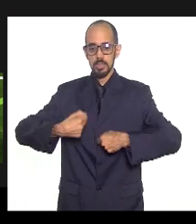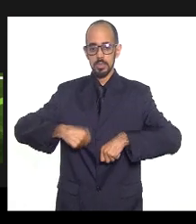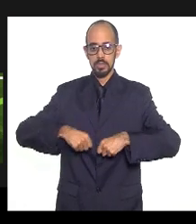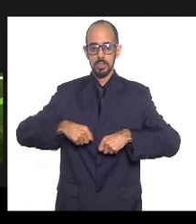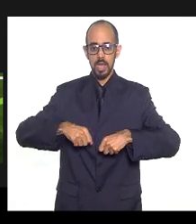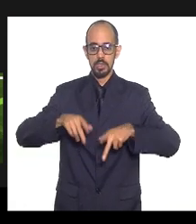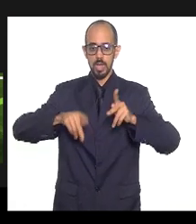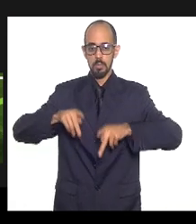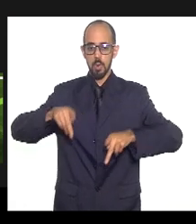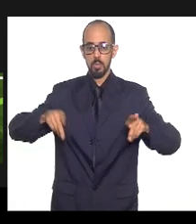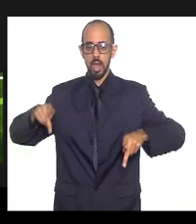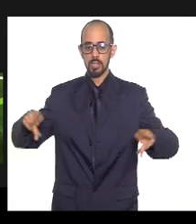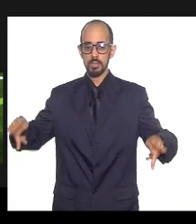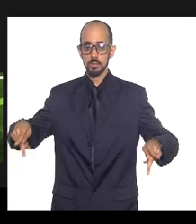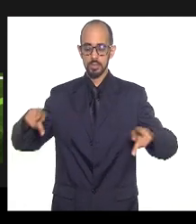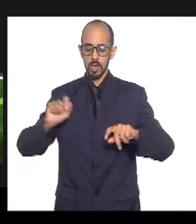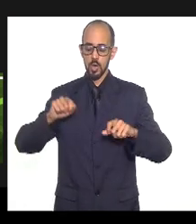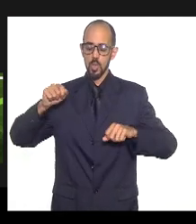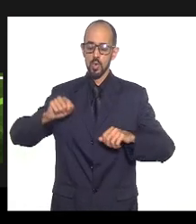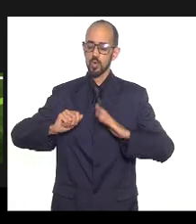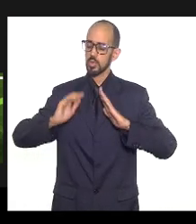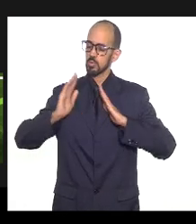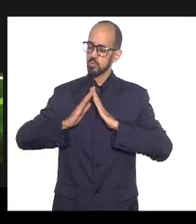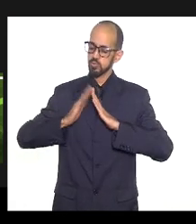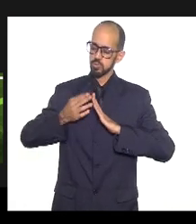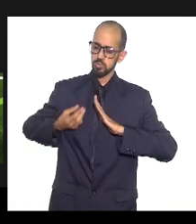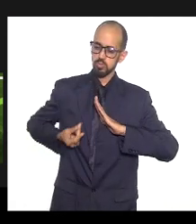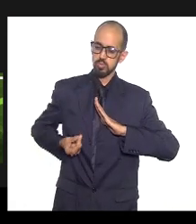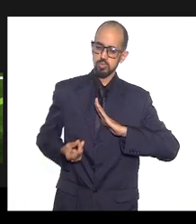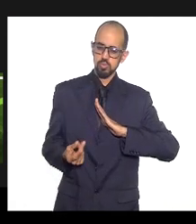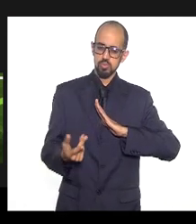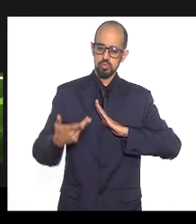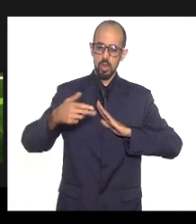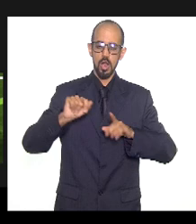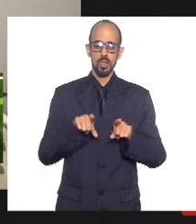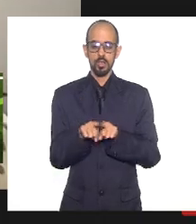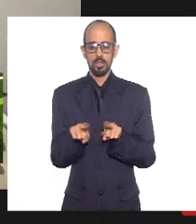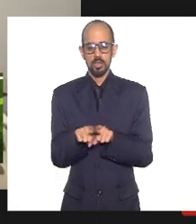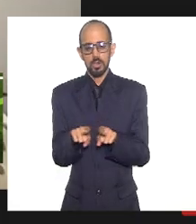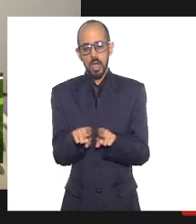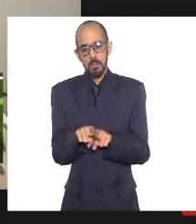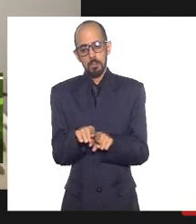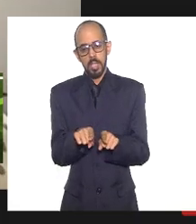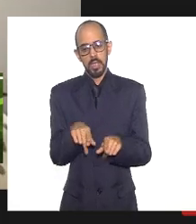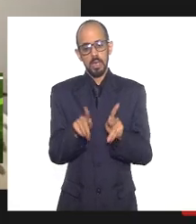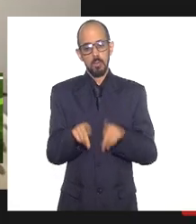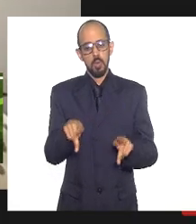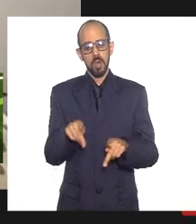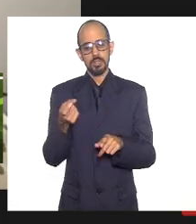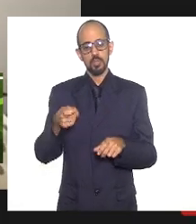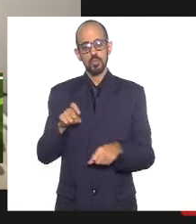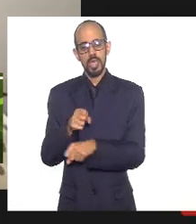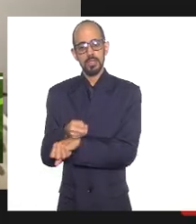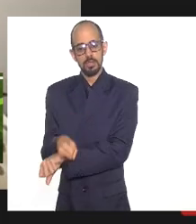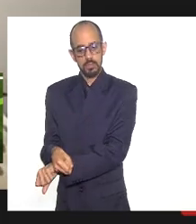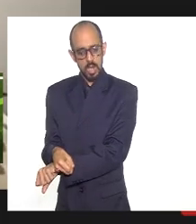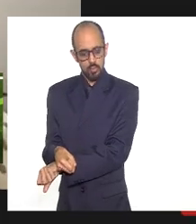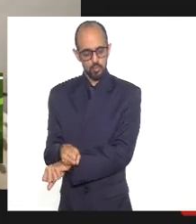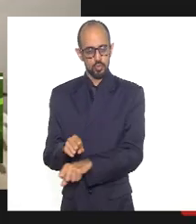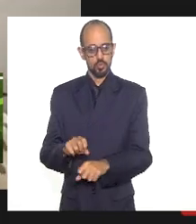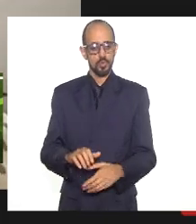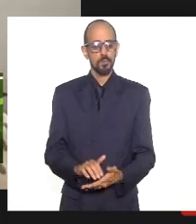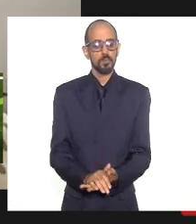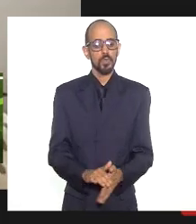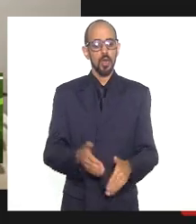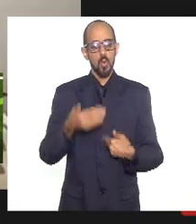população, dos povos tradicionais e da população quilombola. Então, agradeço demais